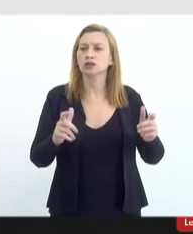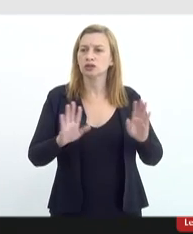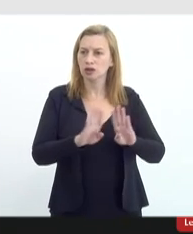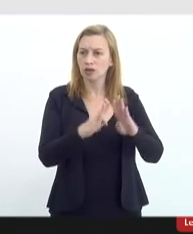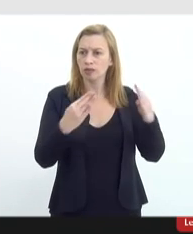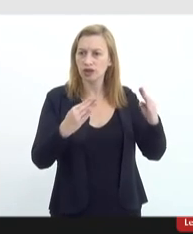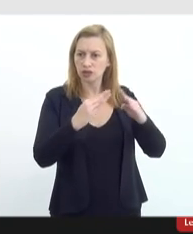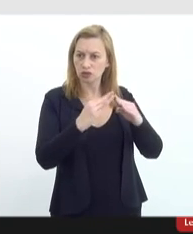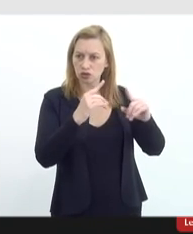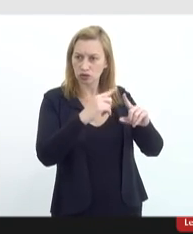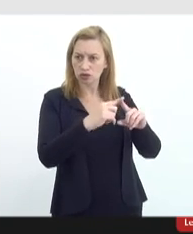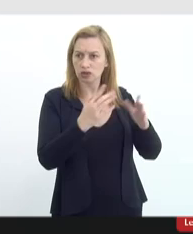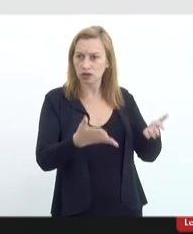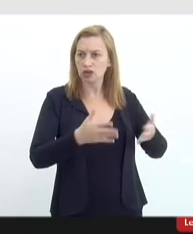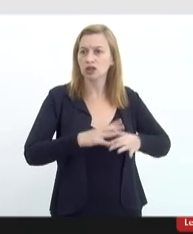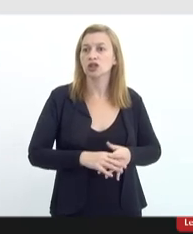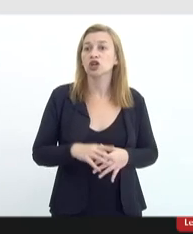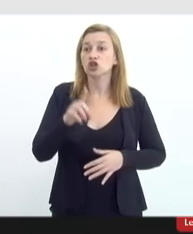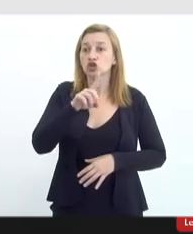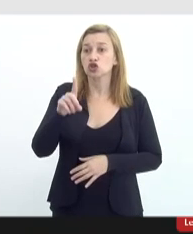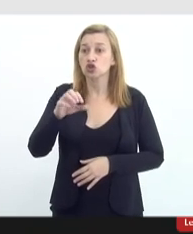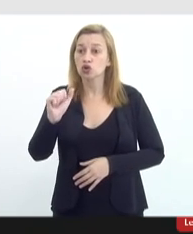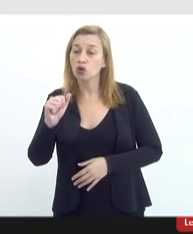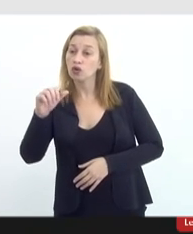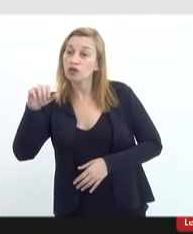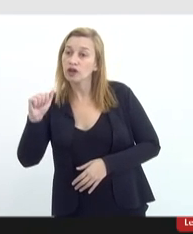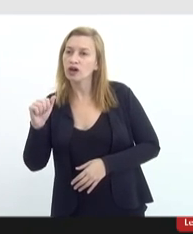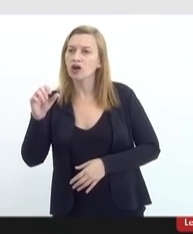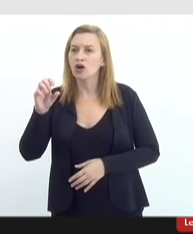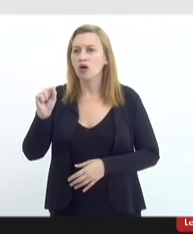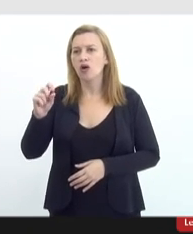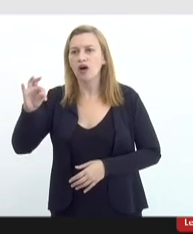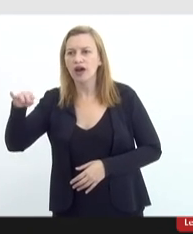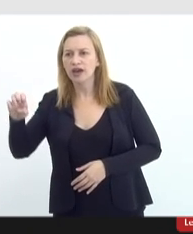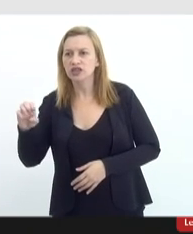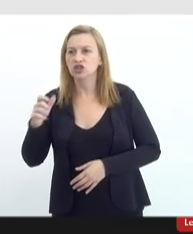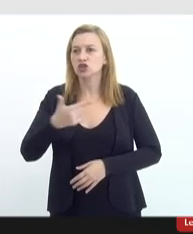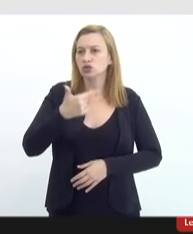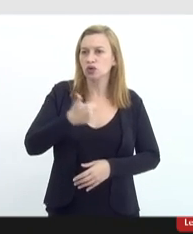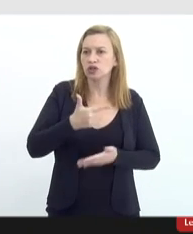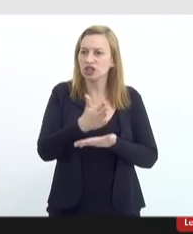tá? Então, novamente, aí essa Zona Oeste 2, né? Porque a Zona Oeste aí dividida